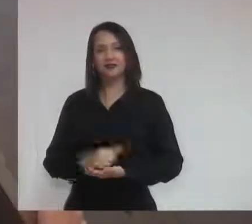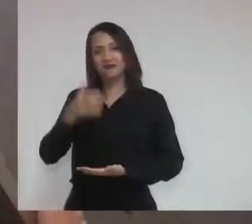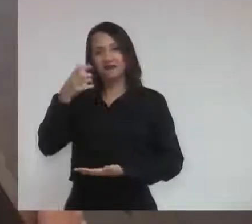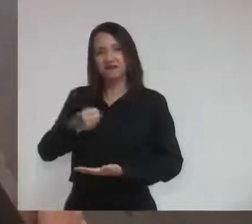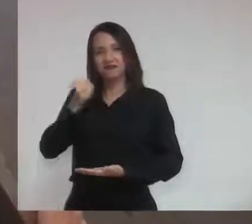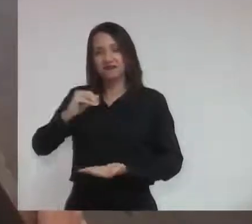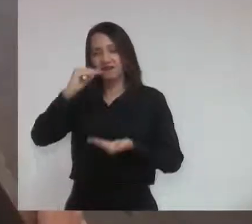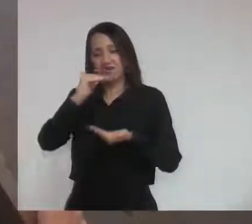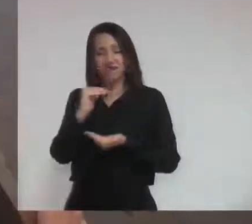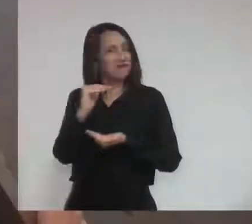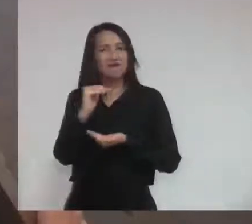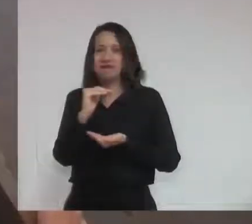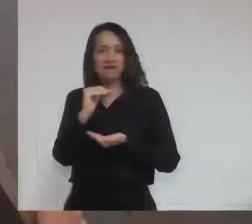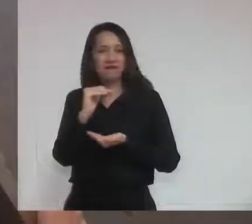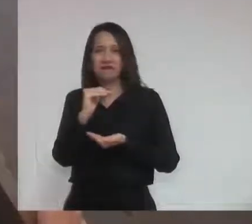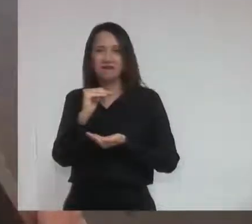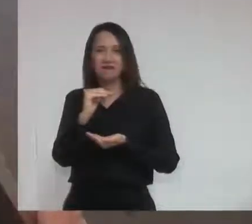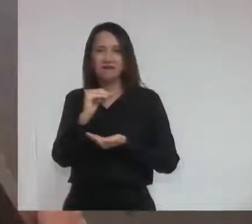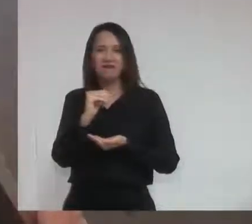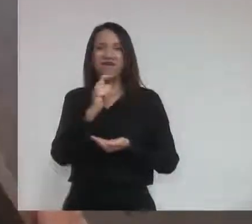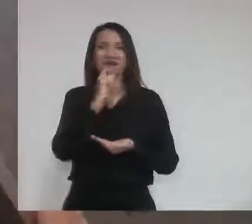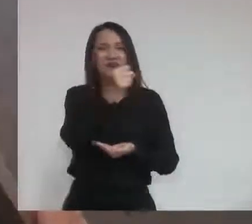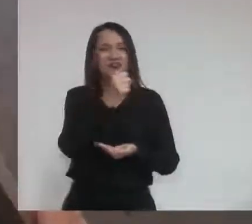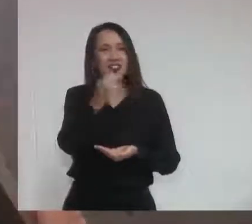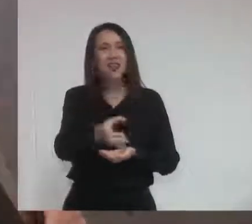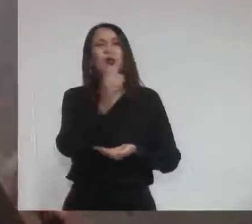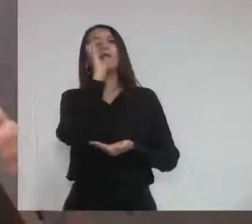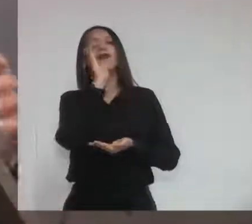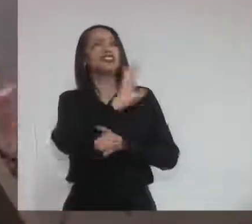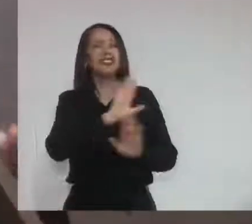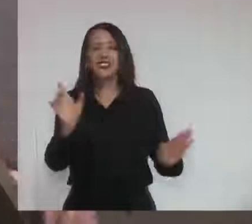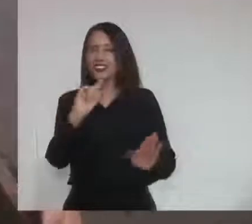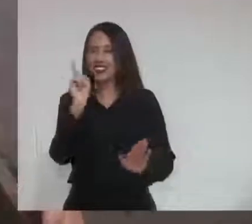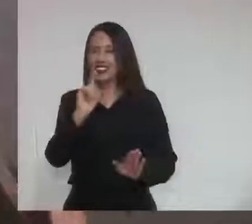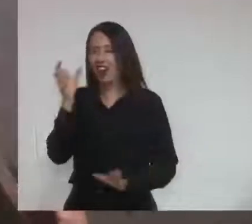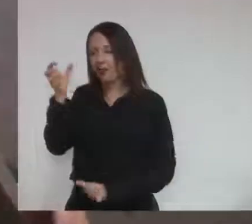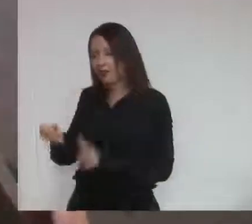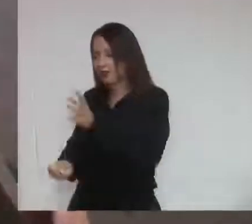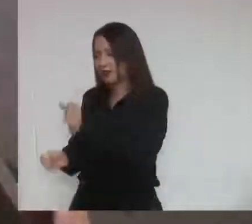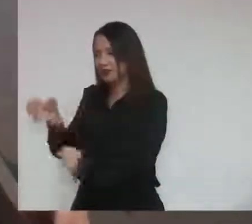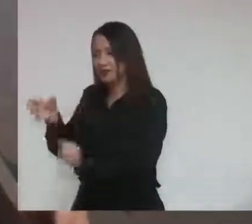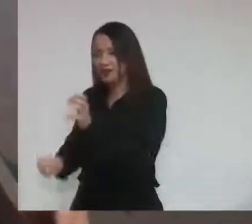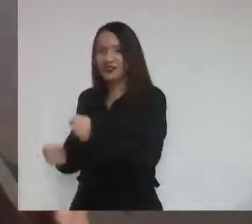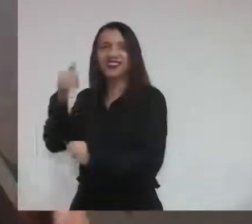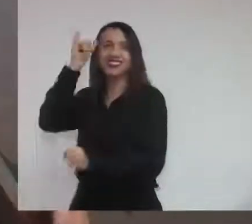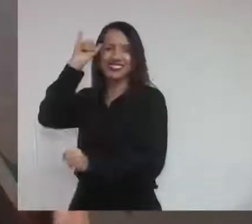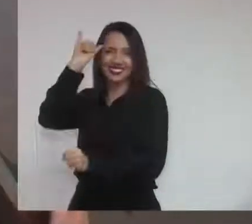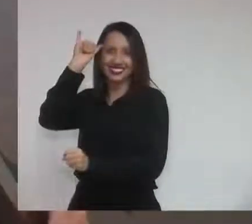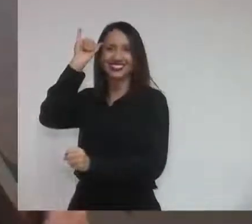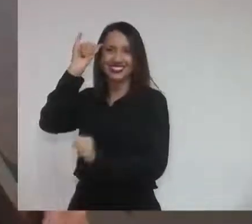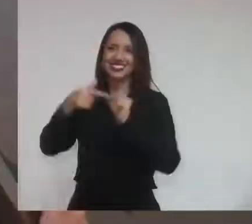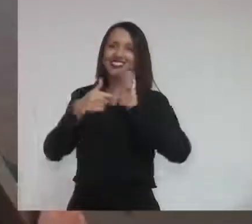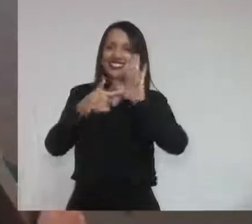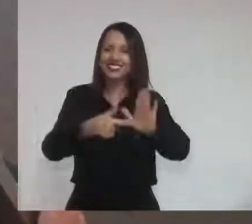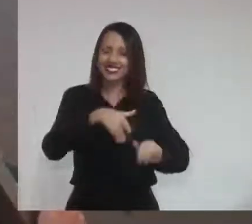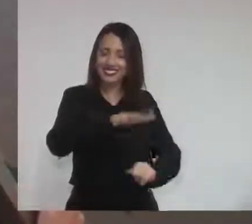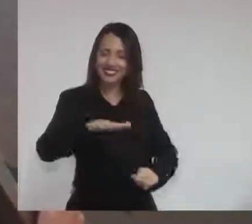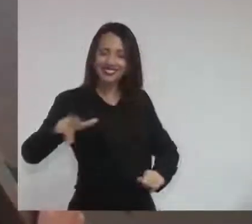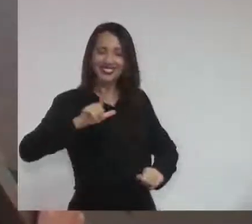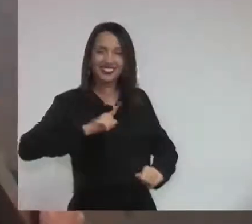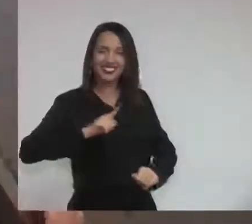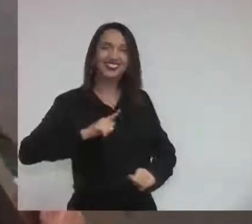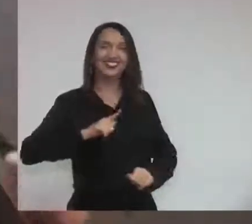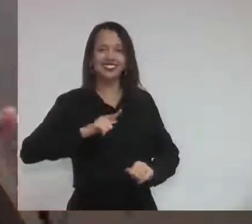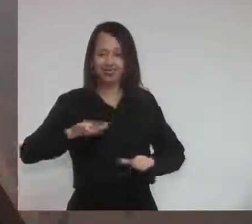leite não sai da caixinha da geladeira, por exemplo, né? A gente usa isso como um símbolo de grande parte das crianças atualmente